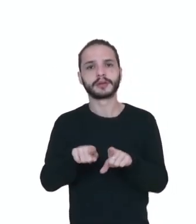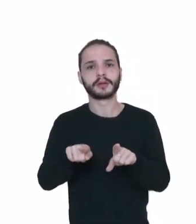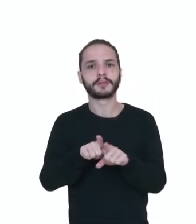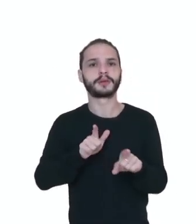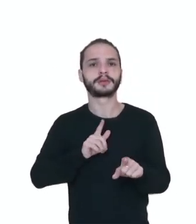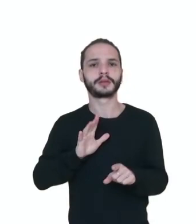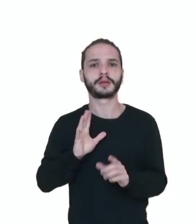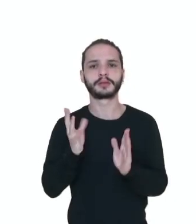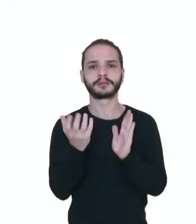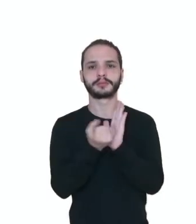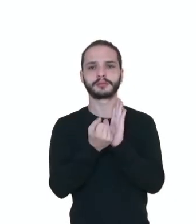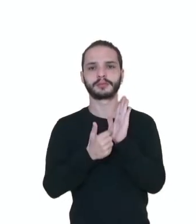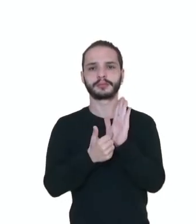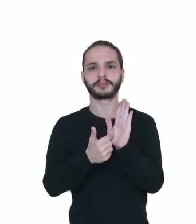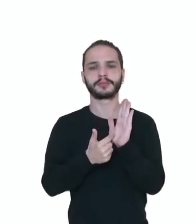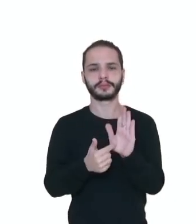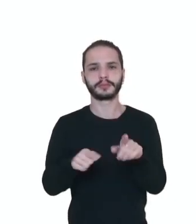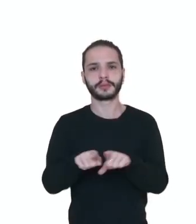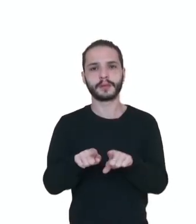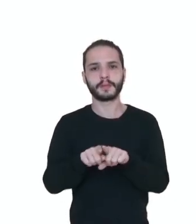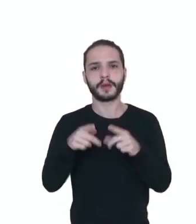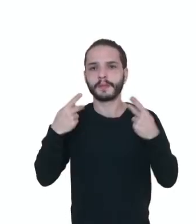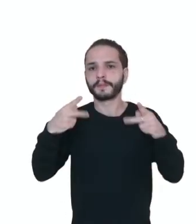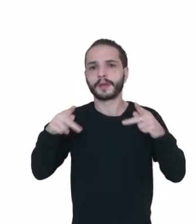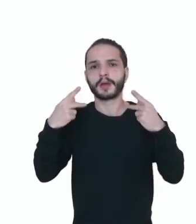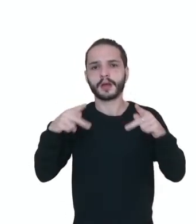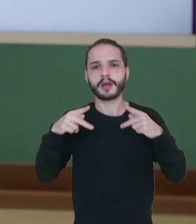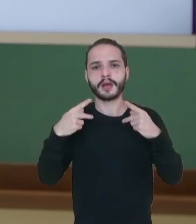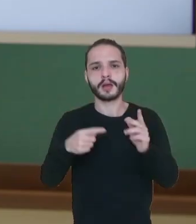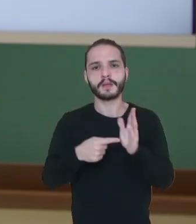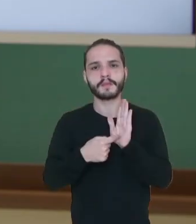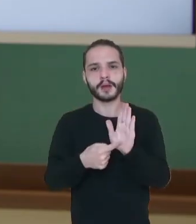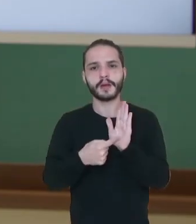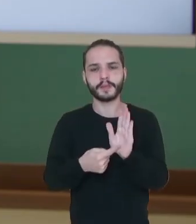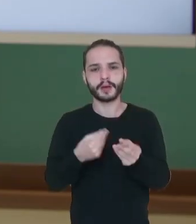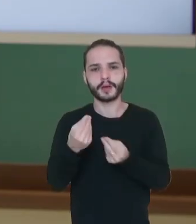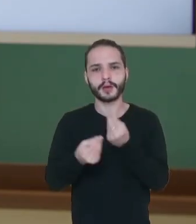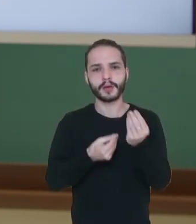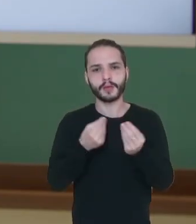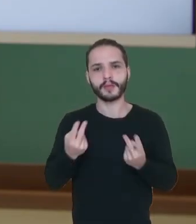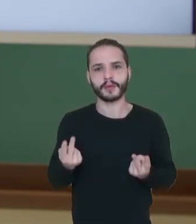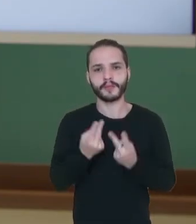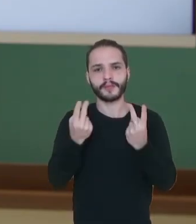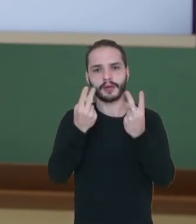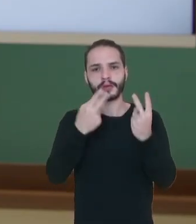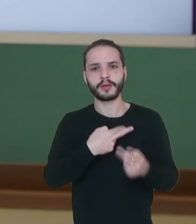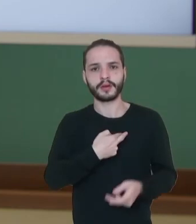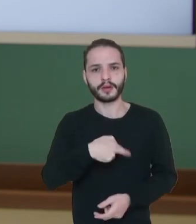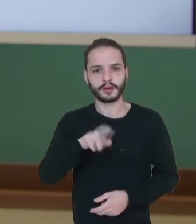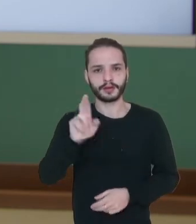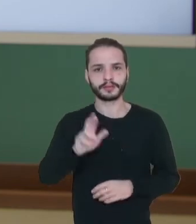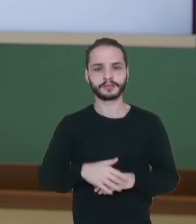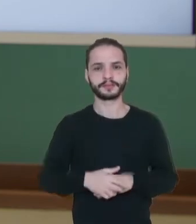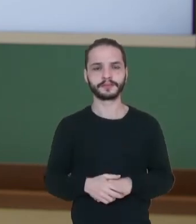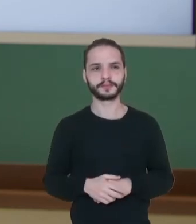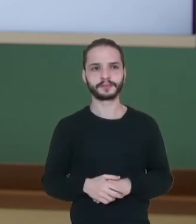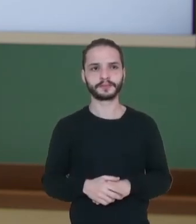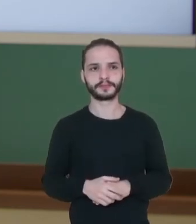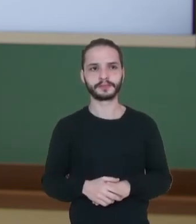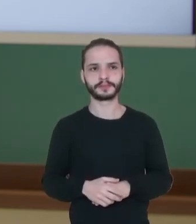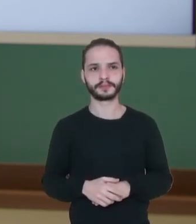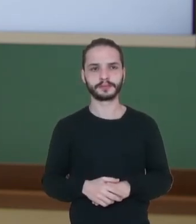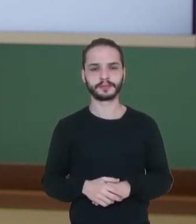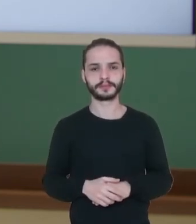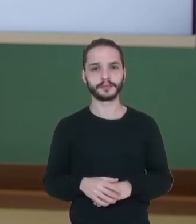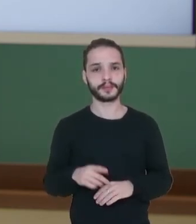sagrados também são o espaço da pregação dos preceitos éticos e valores culturais religiosos. Para